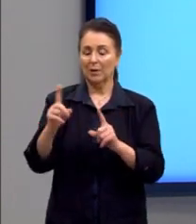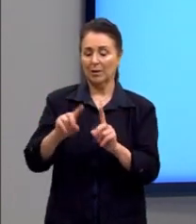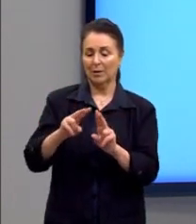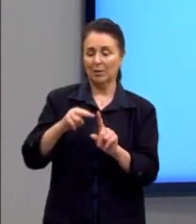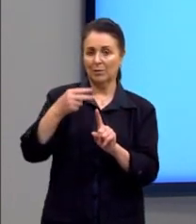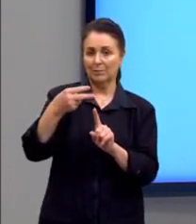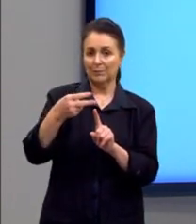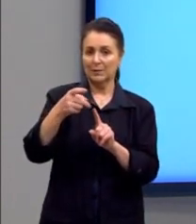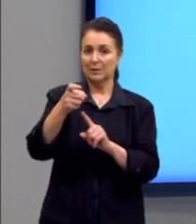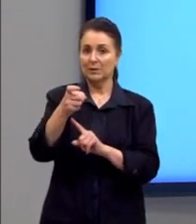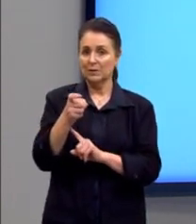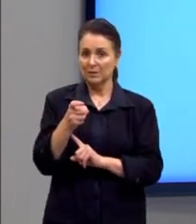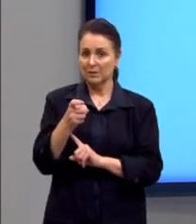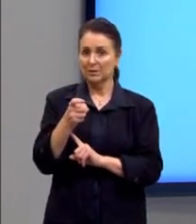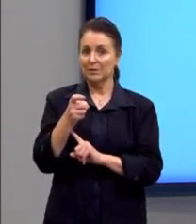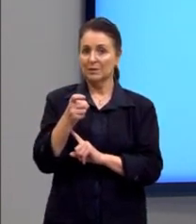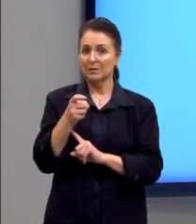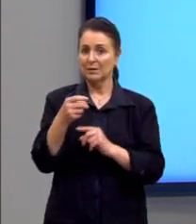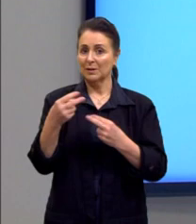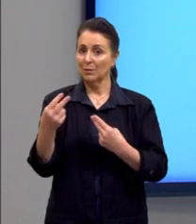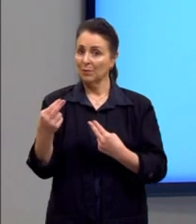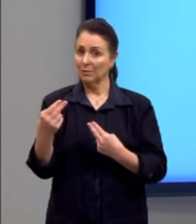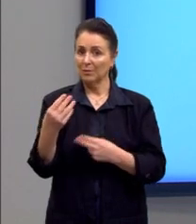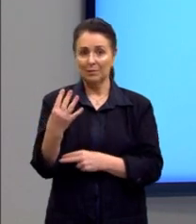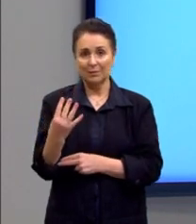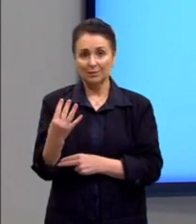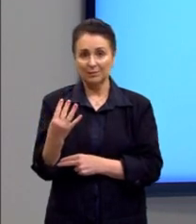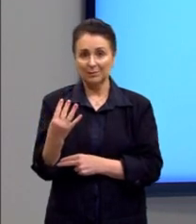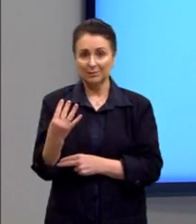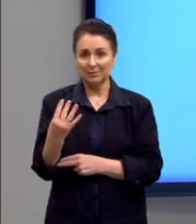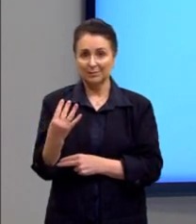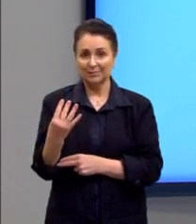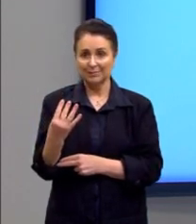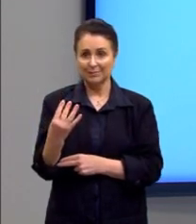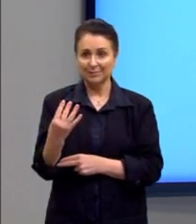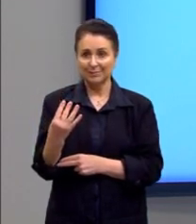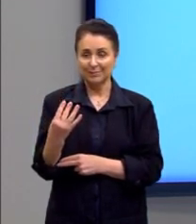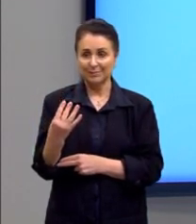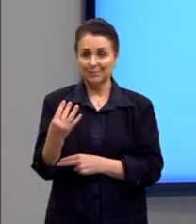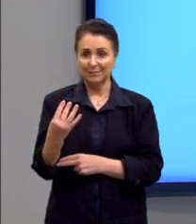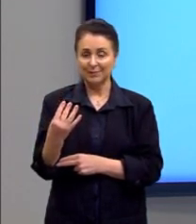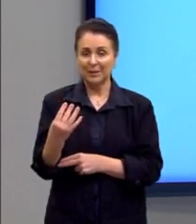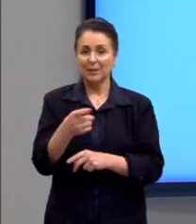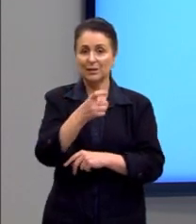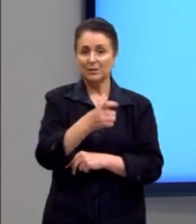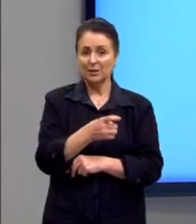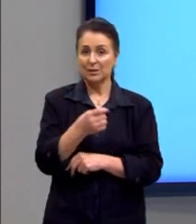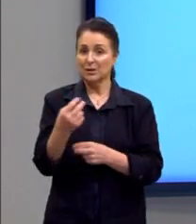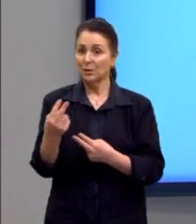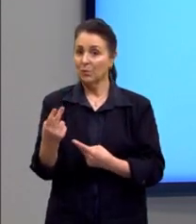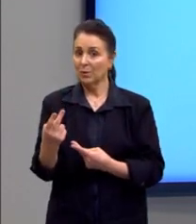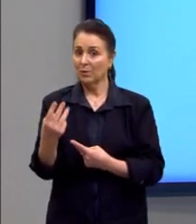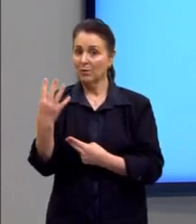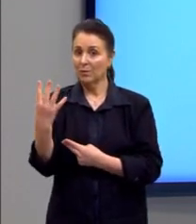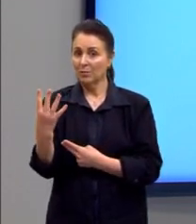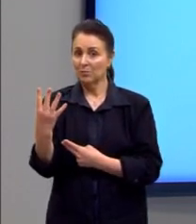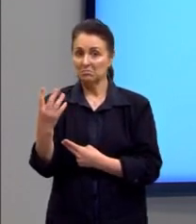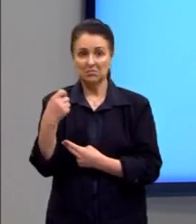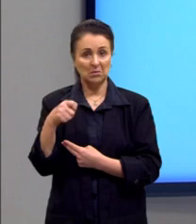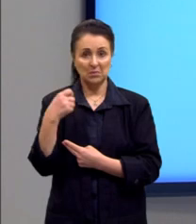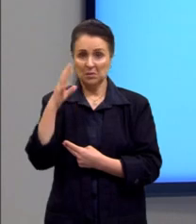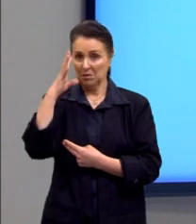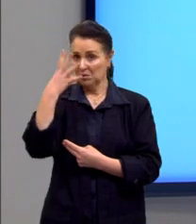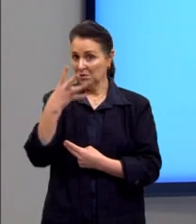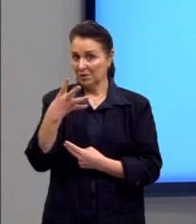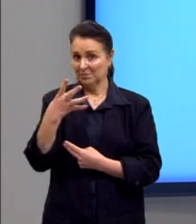x = 4 beleza tá aqui a x = 4 não precisa resolver né